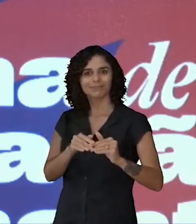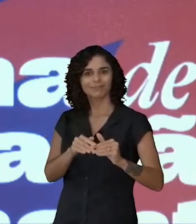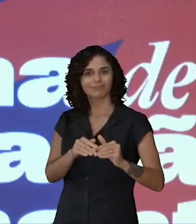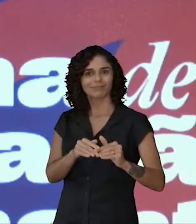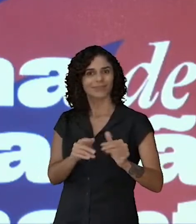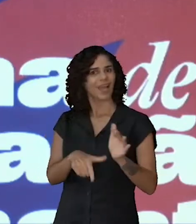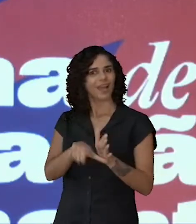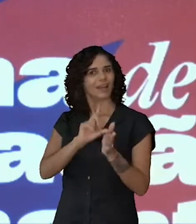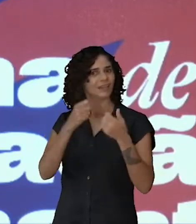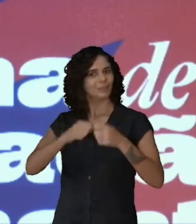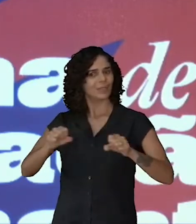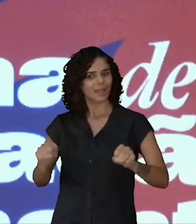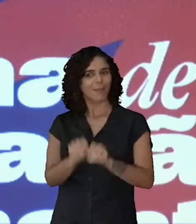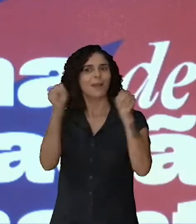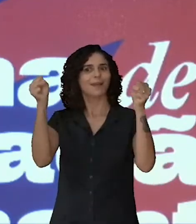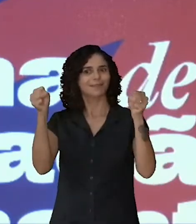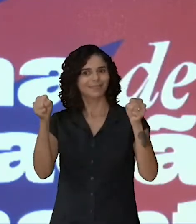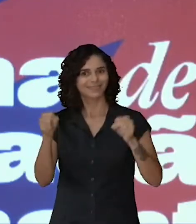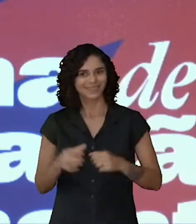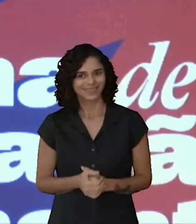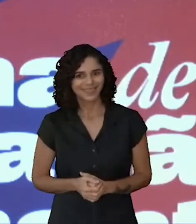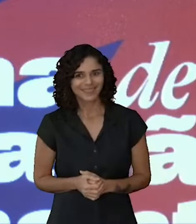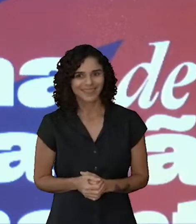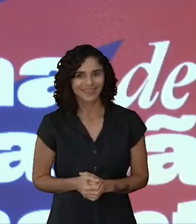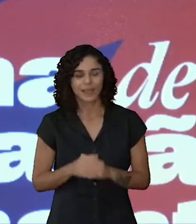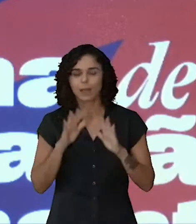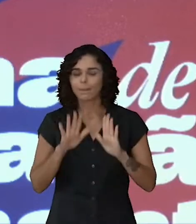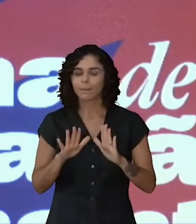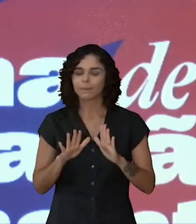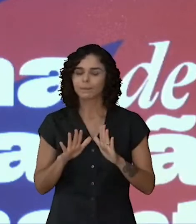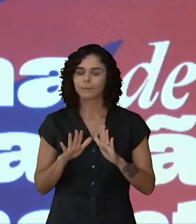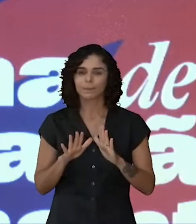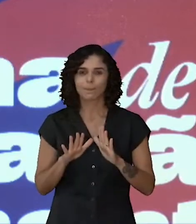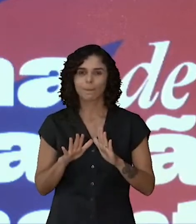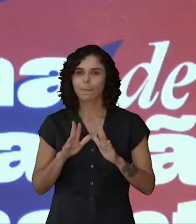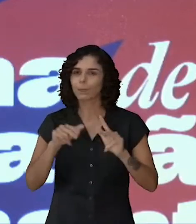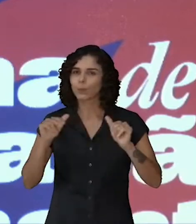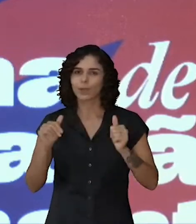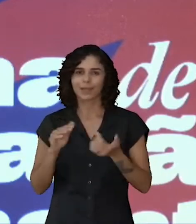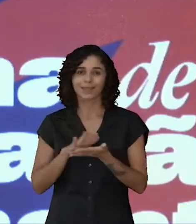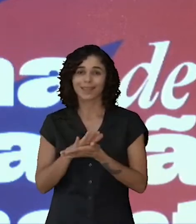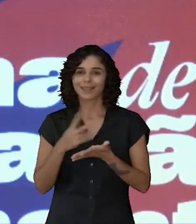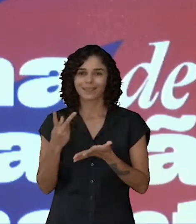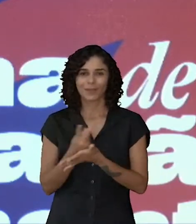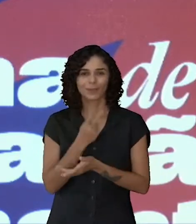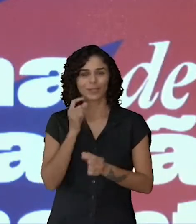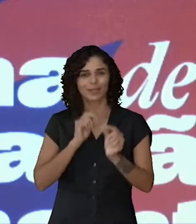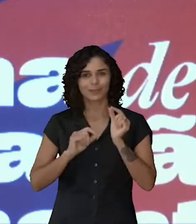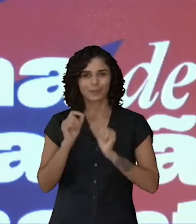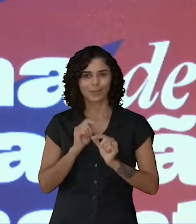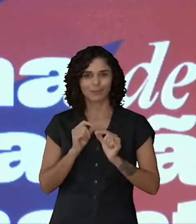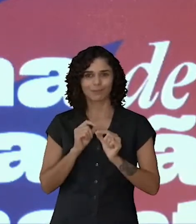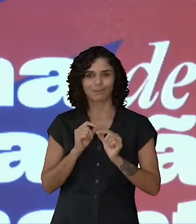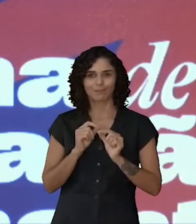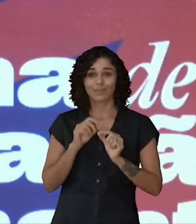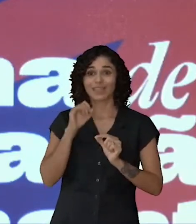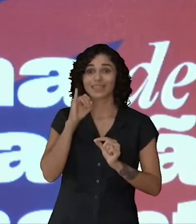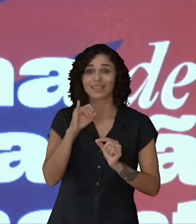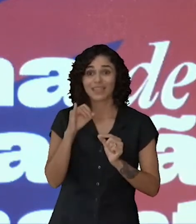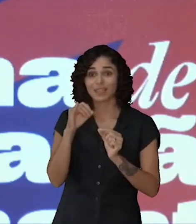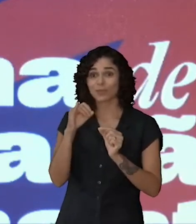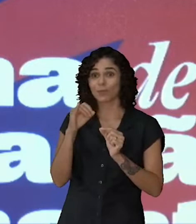Mas nunca nada vai acontecer, primeiro, que contraria a Bíblia.